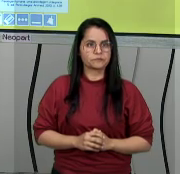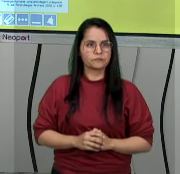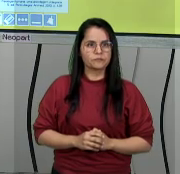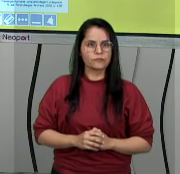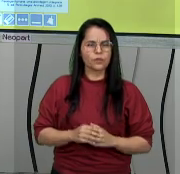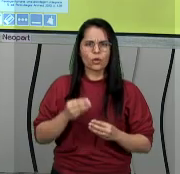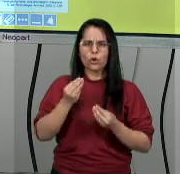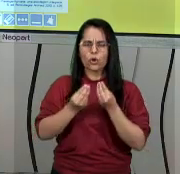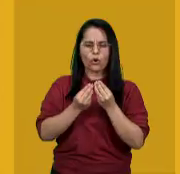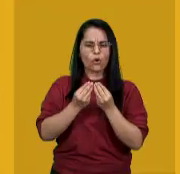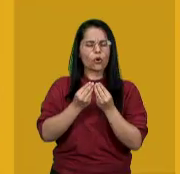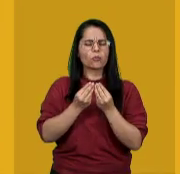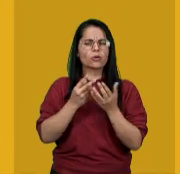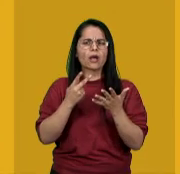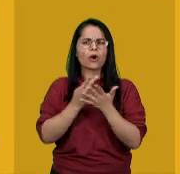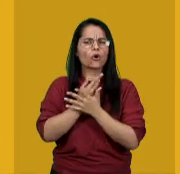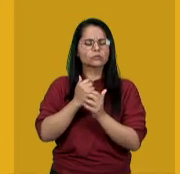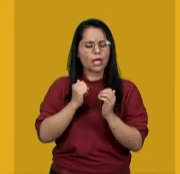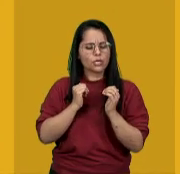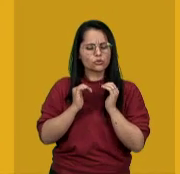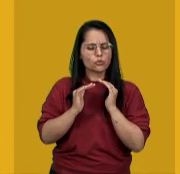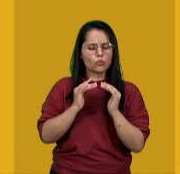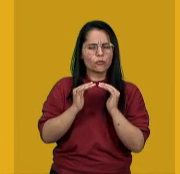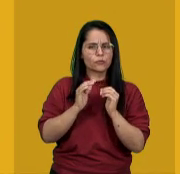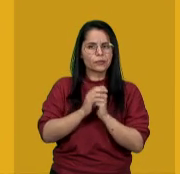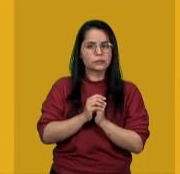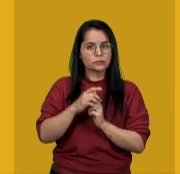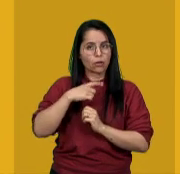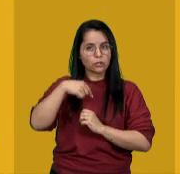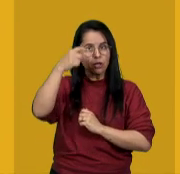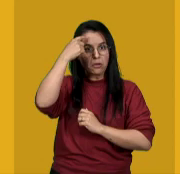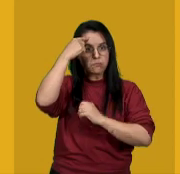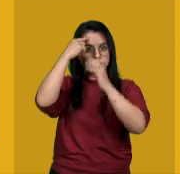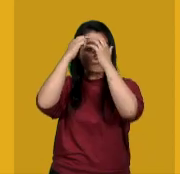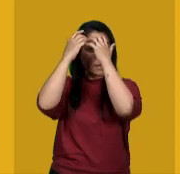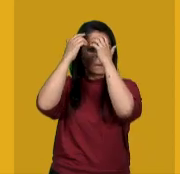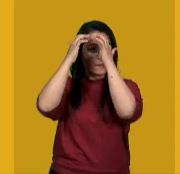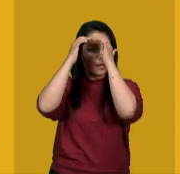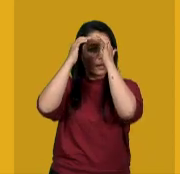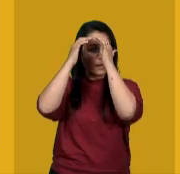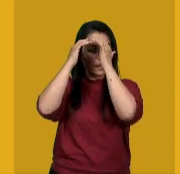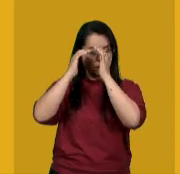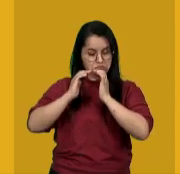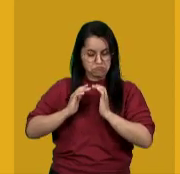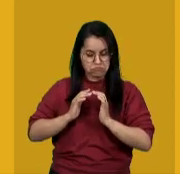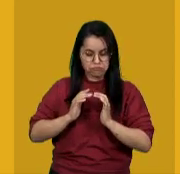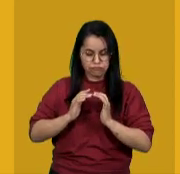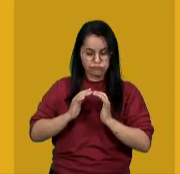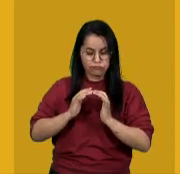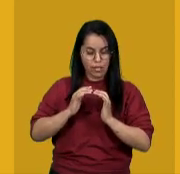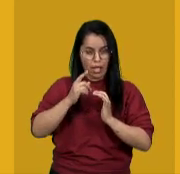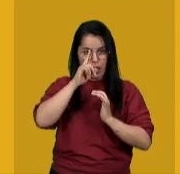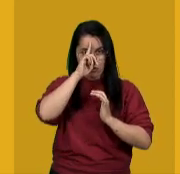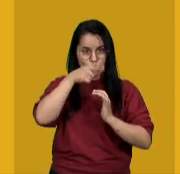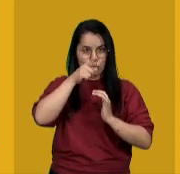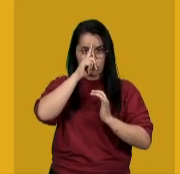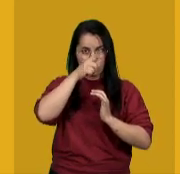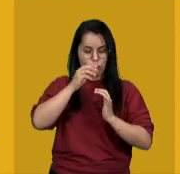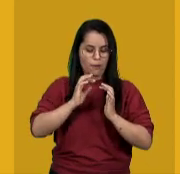Como o movimento acontece? Então, o sistema nervoso, ele envia impulsos